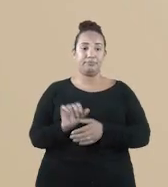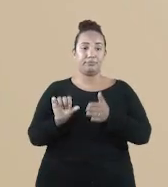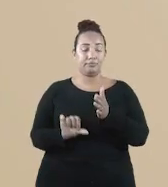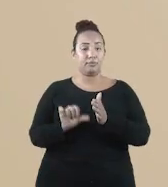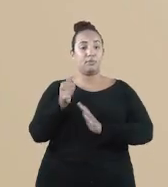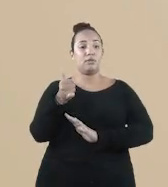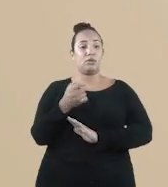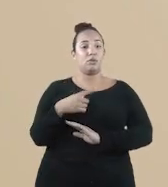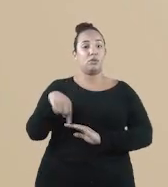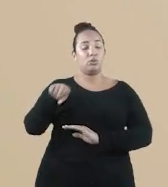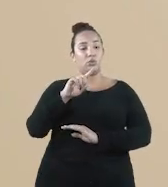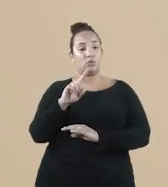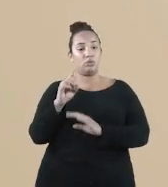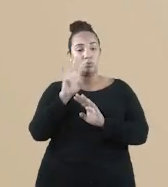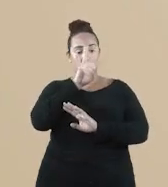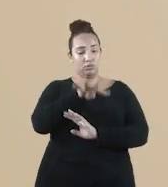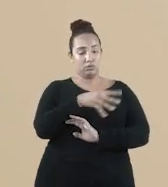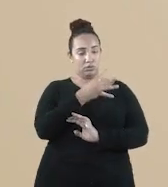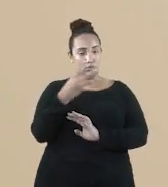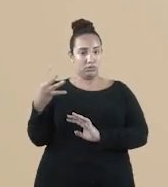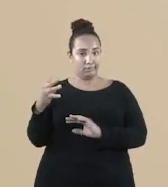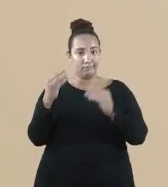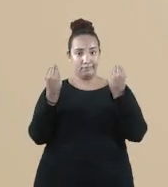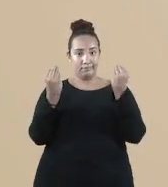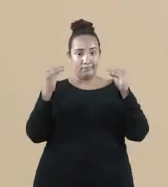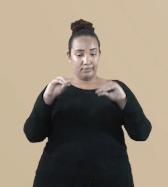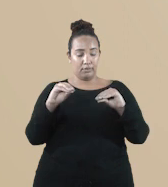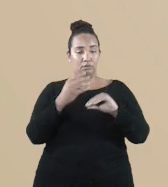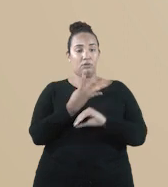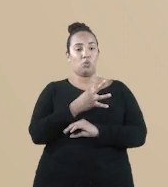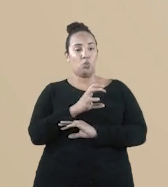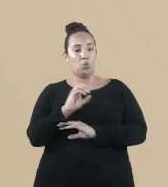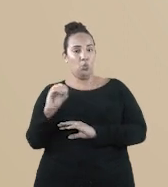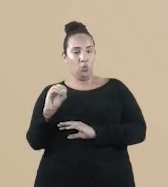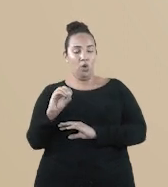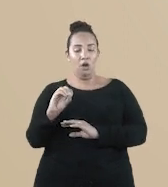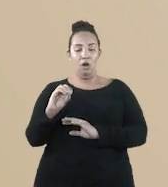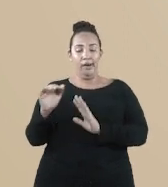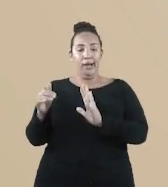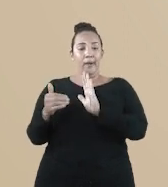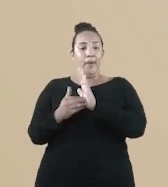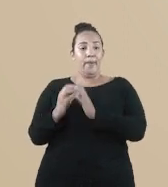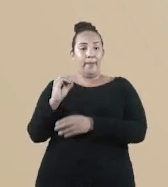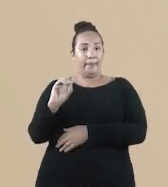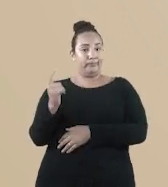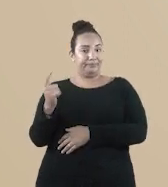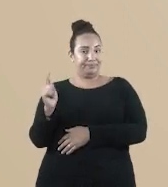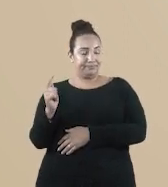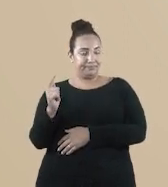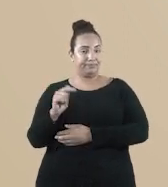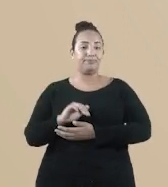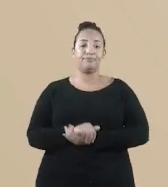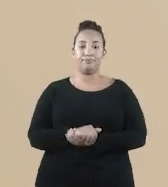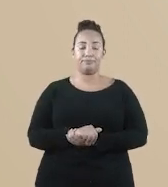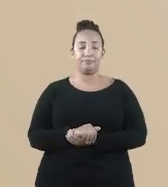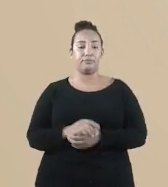Vamos primeiro colocar o quadro das unidades e colocaremos o 400 com o último zero na casa das